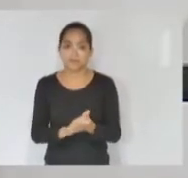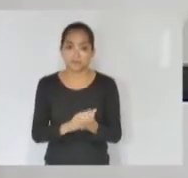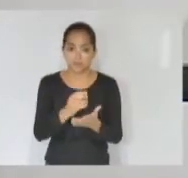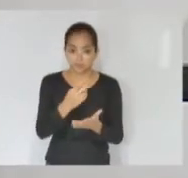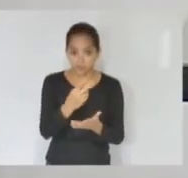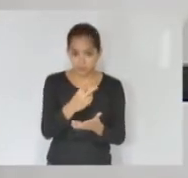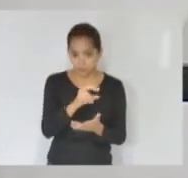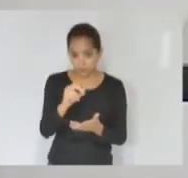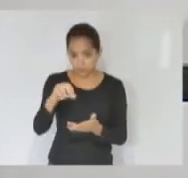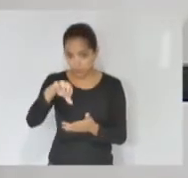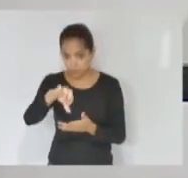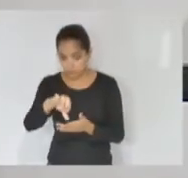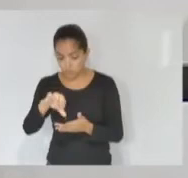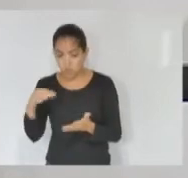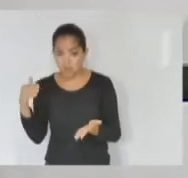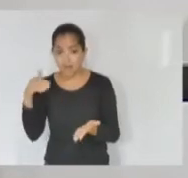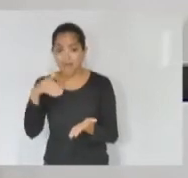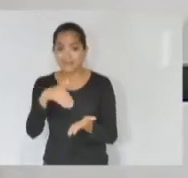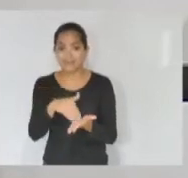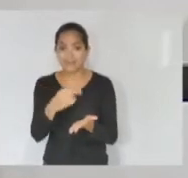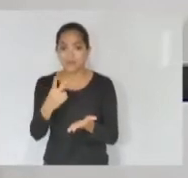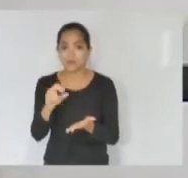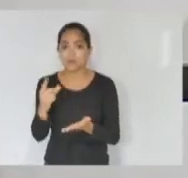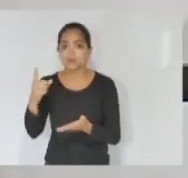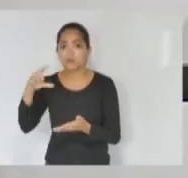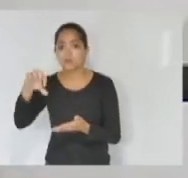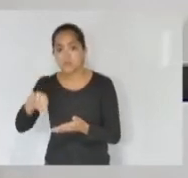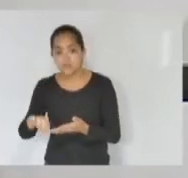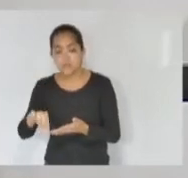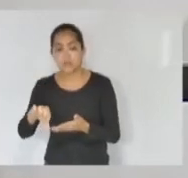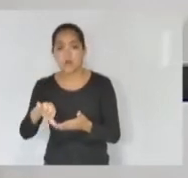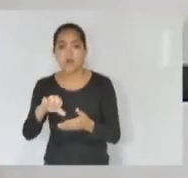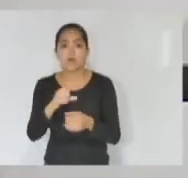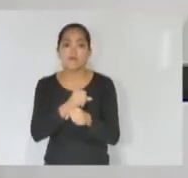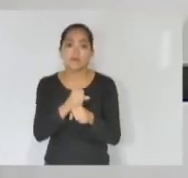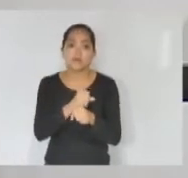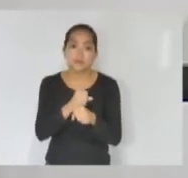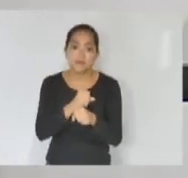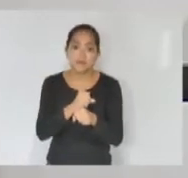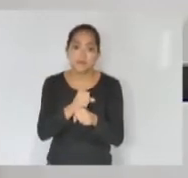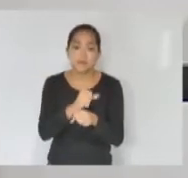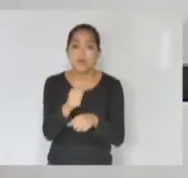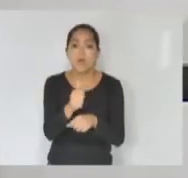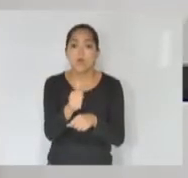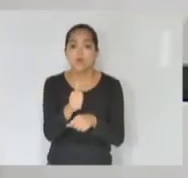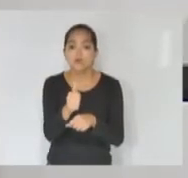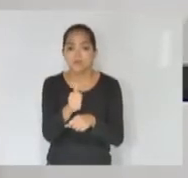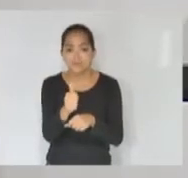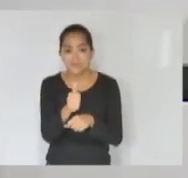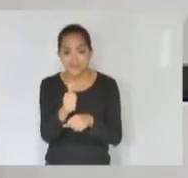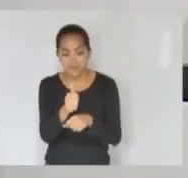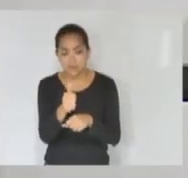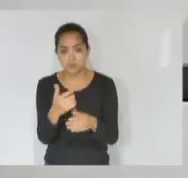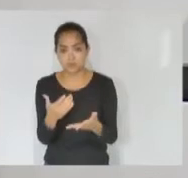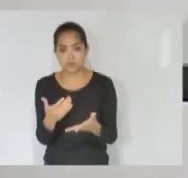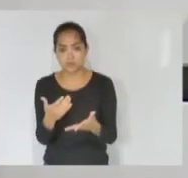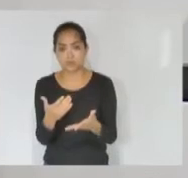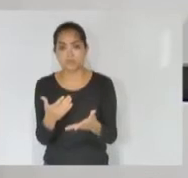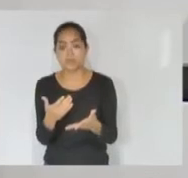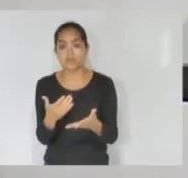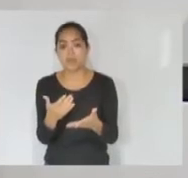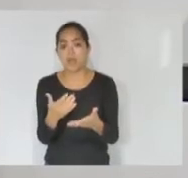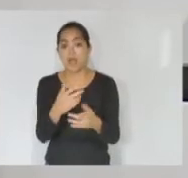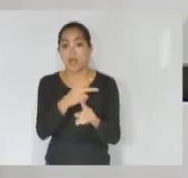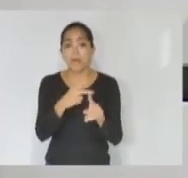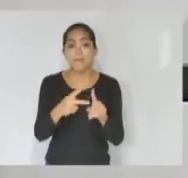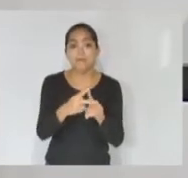2009 até 2019, nesses 11 exercícios sociais, esses 11 anos, a Previdência,